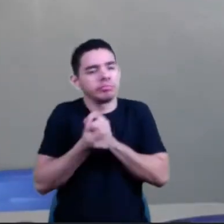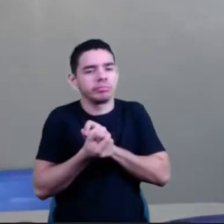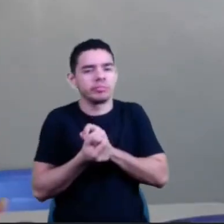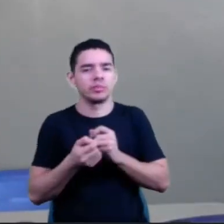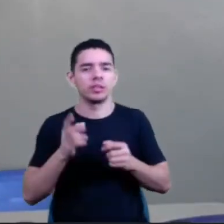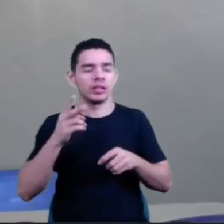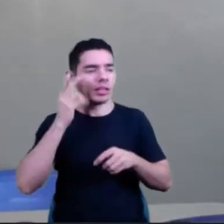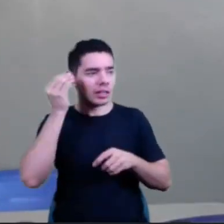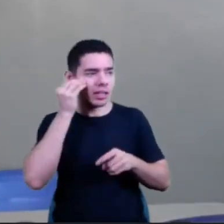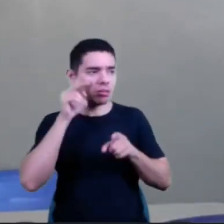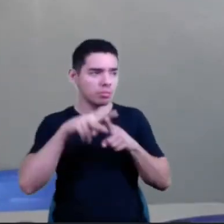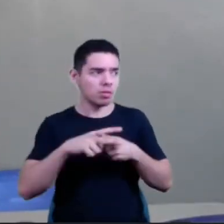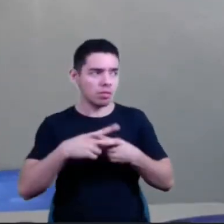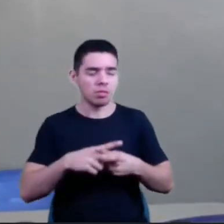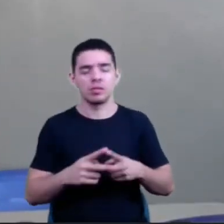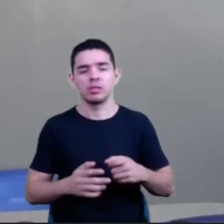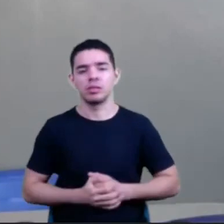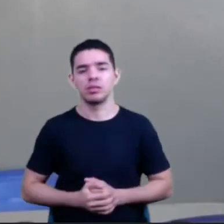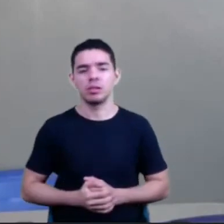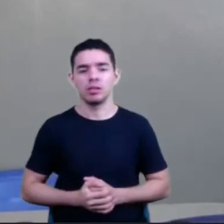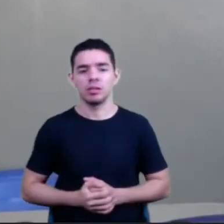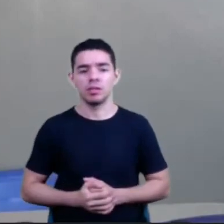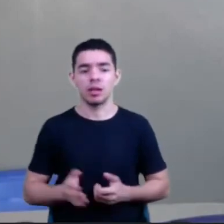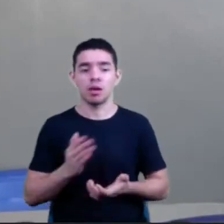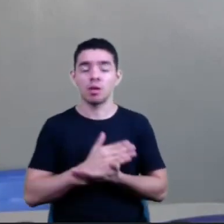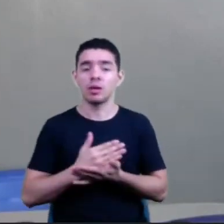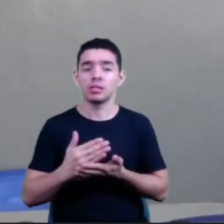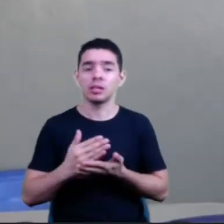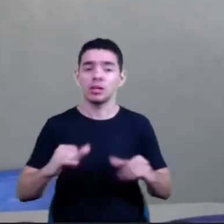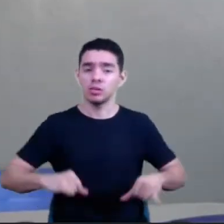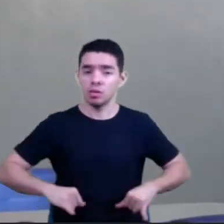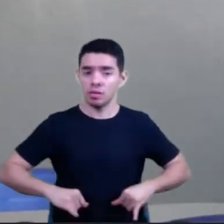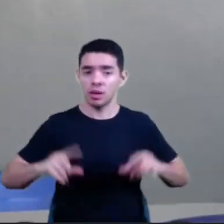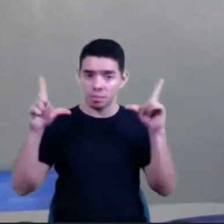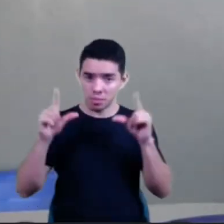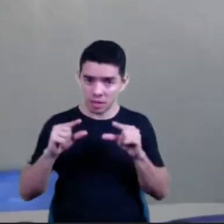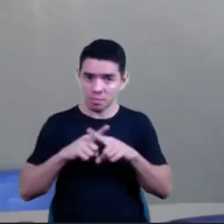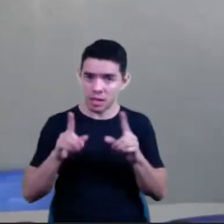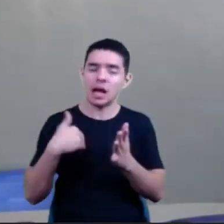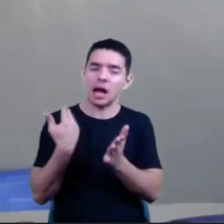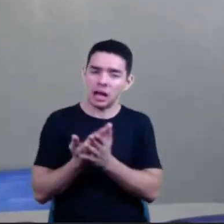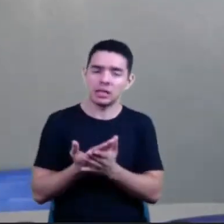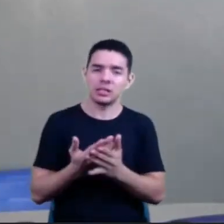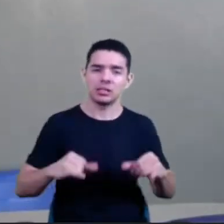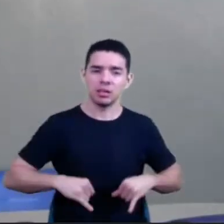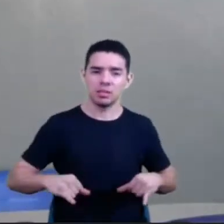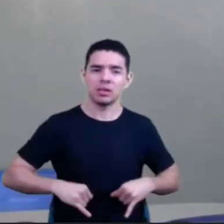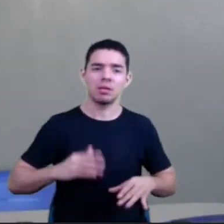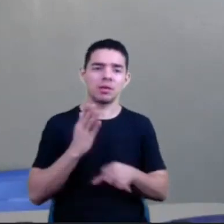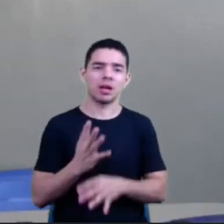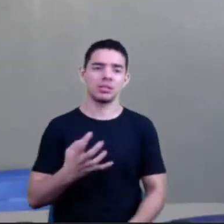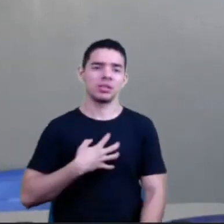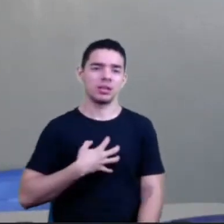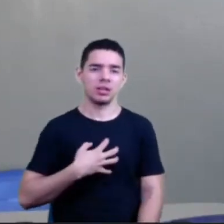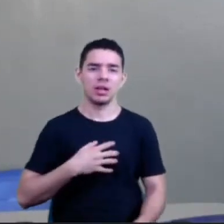sempre me consertava. Então eu comecei a sofrer um pouco menos, só que daí ainda sofria um pouco por jeito,